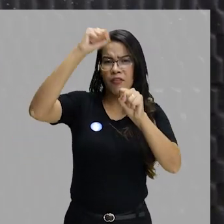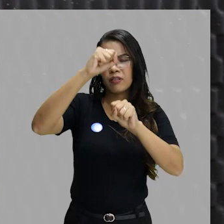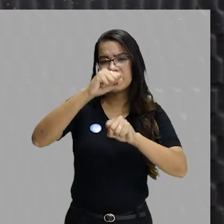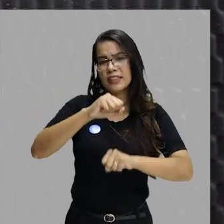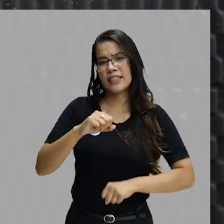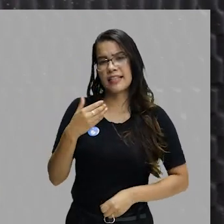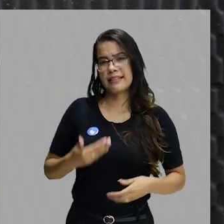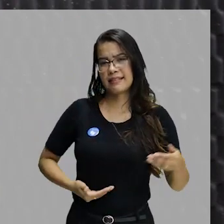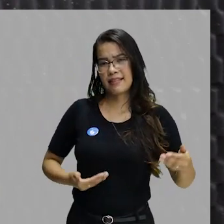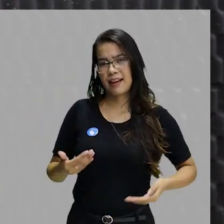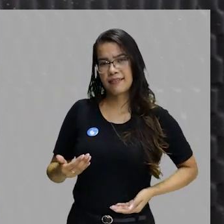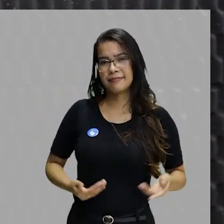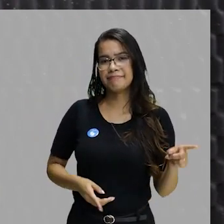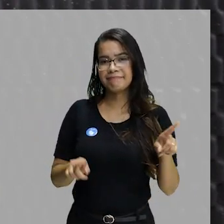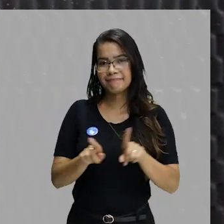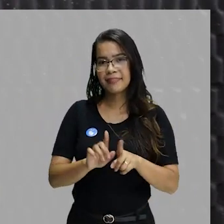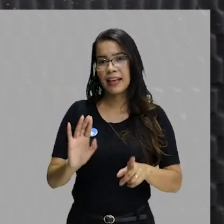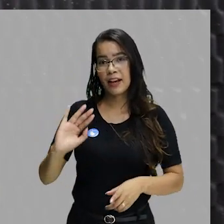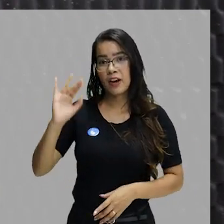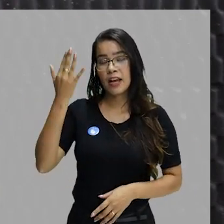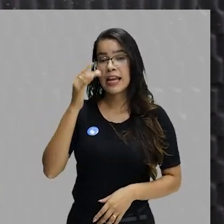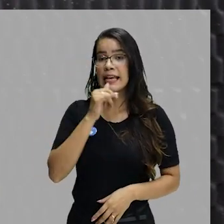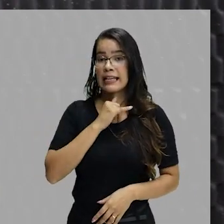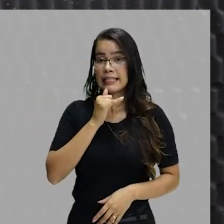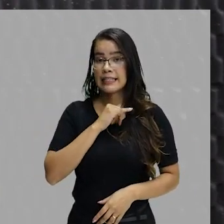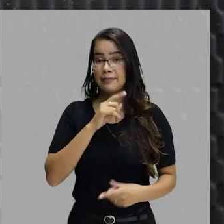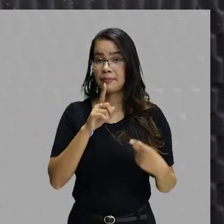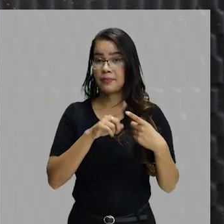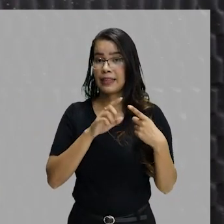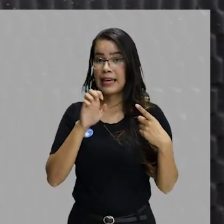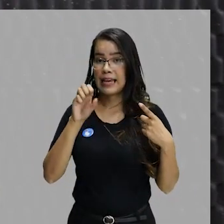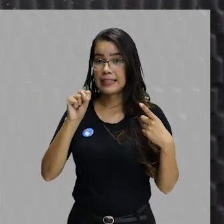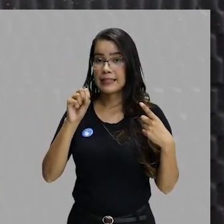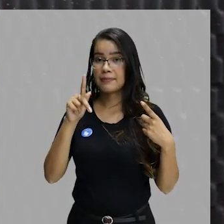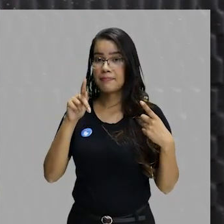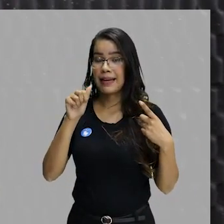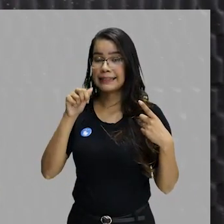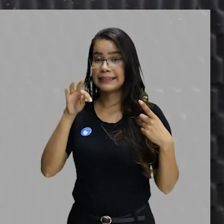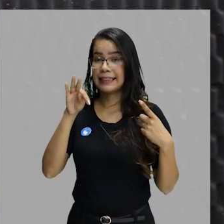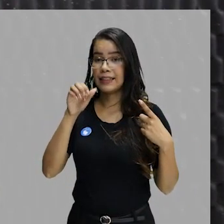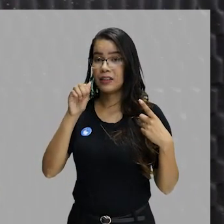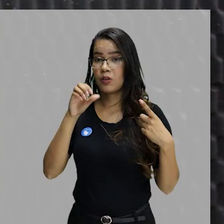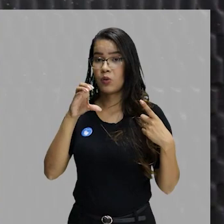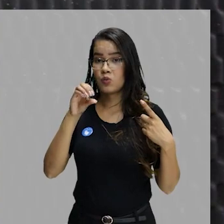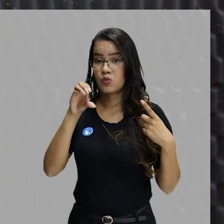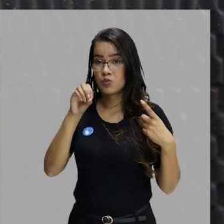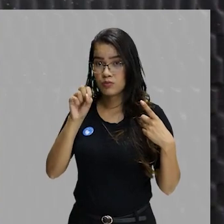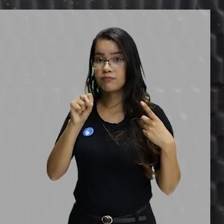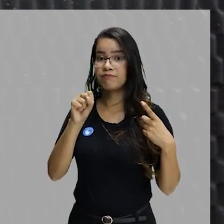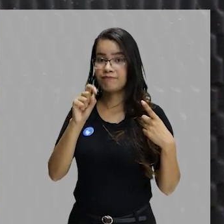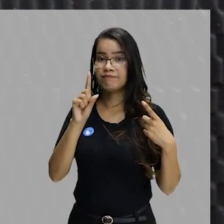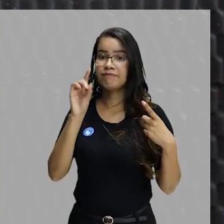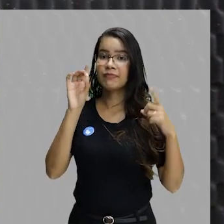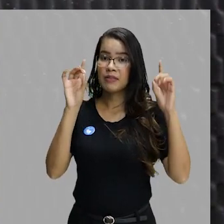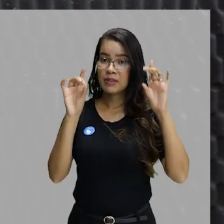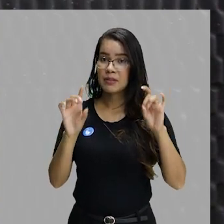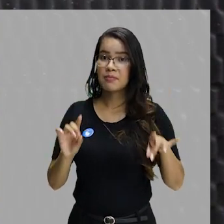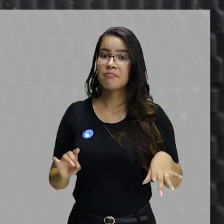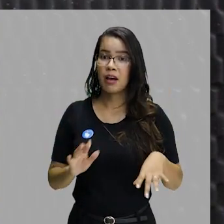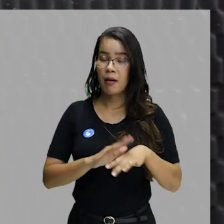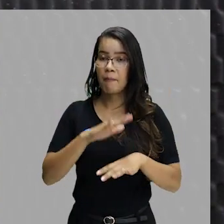escravos também irão ocorrer, como é o caso da revolta de Espartacos. Uma das principais revoltas de escravos que nós